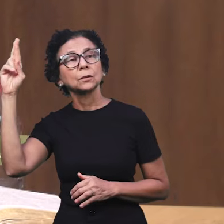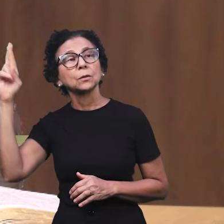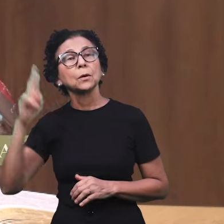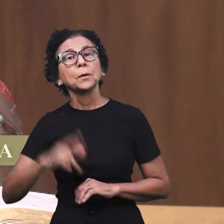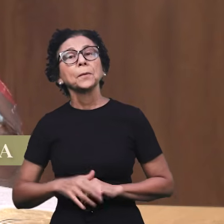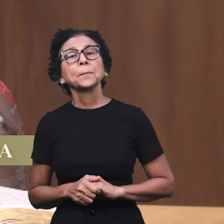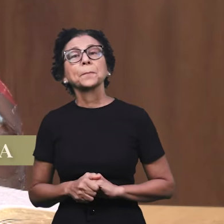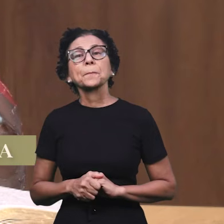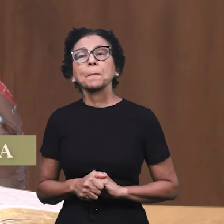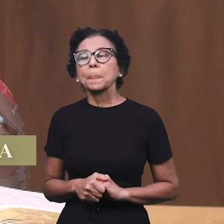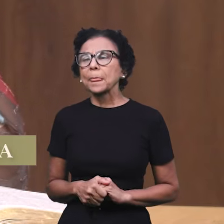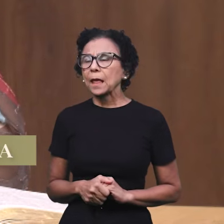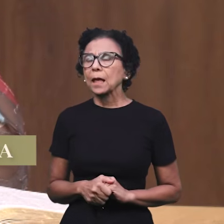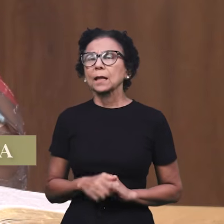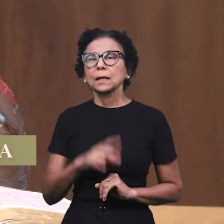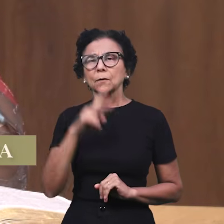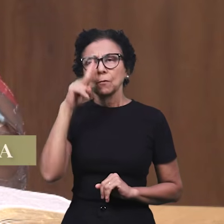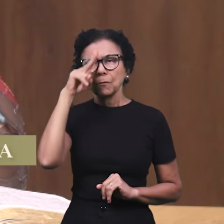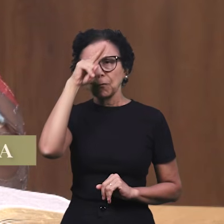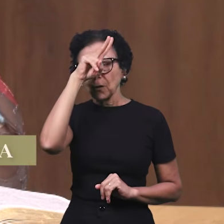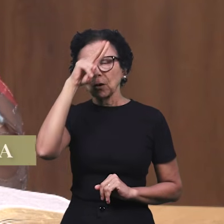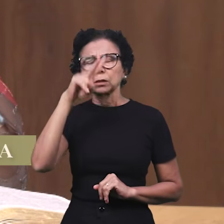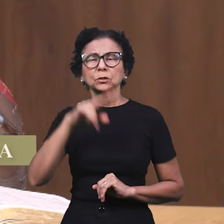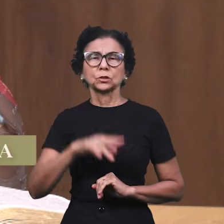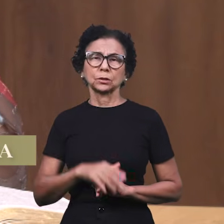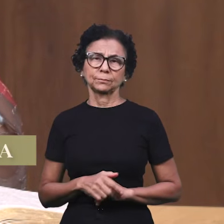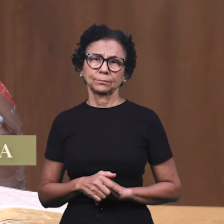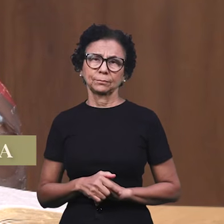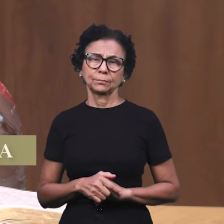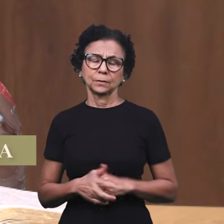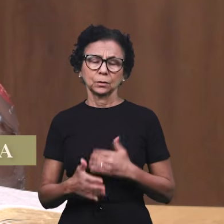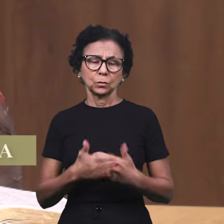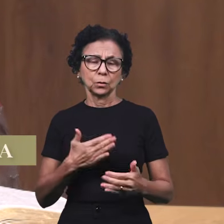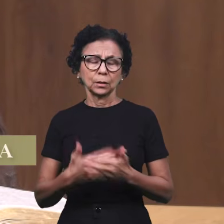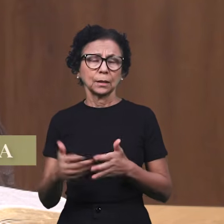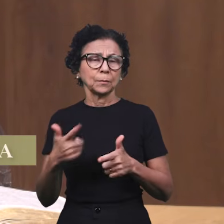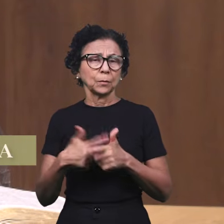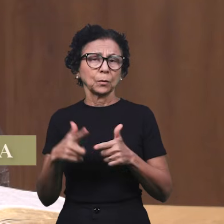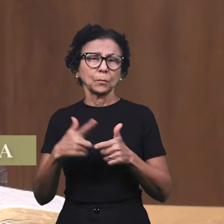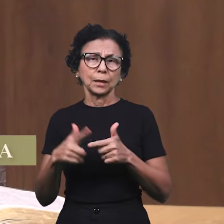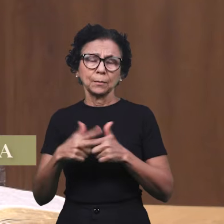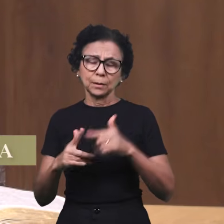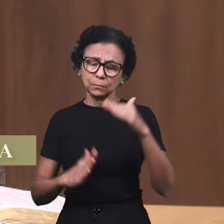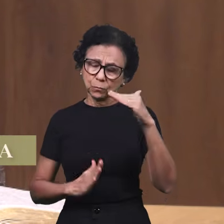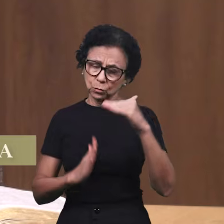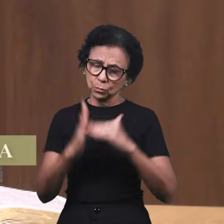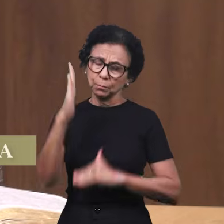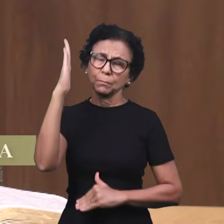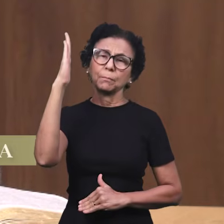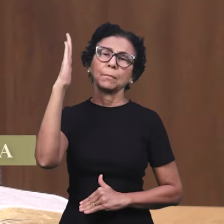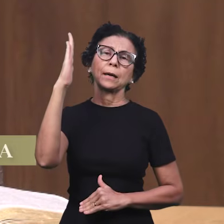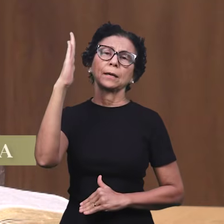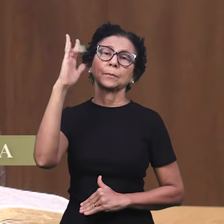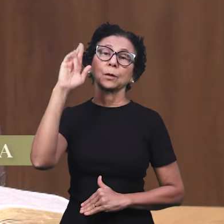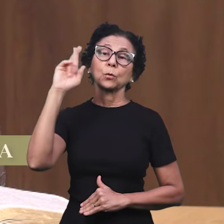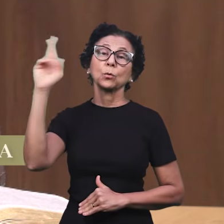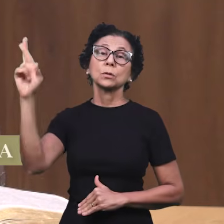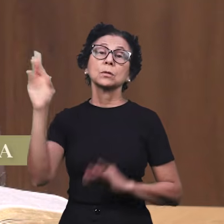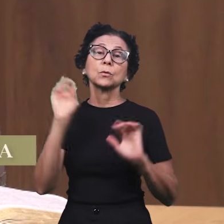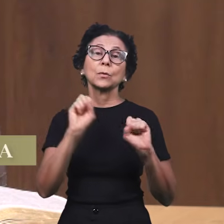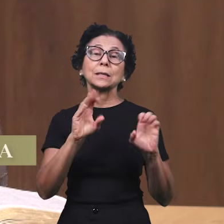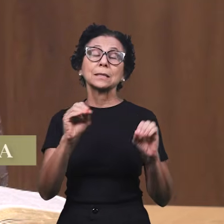ela a usar os meios de graça, como Giovana falou aqui. Esses meios de graça, nós entendemos, né, representam